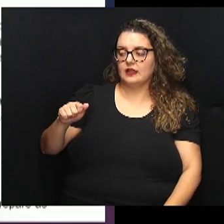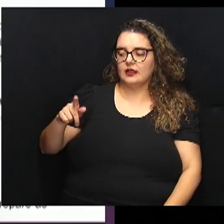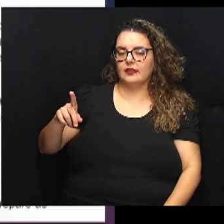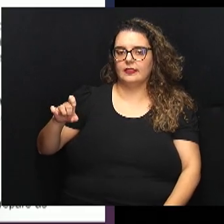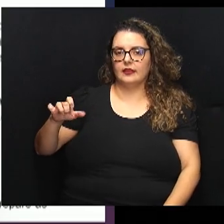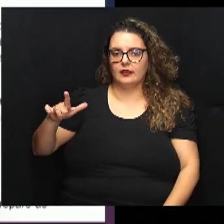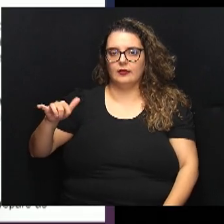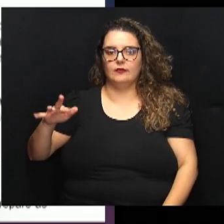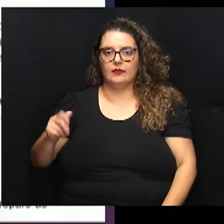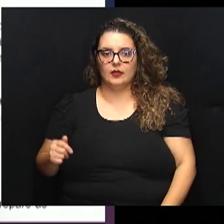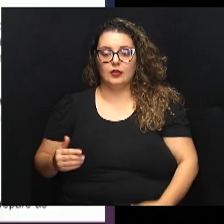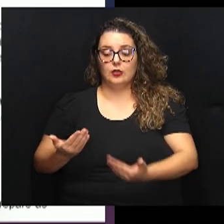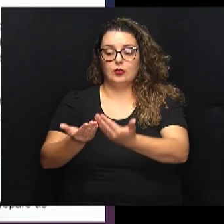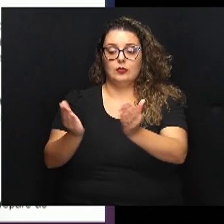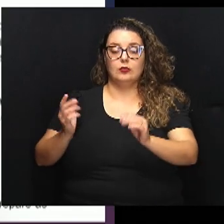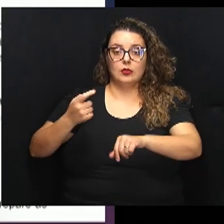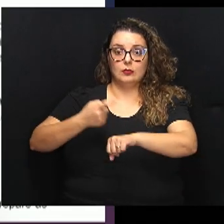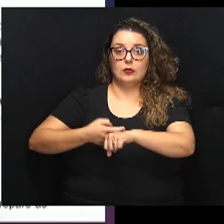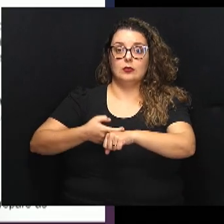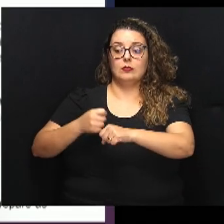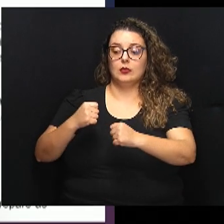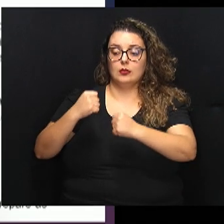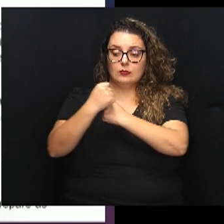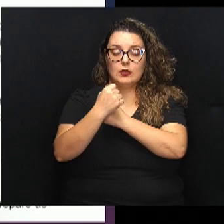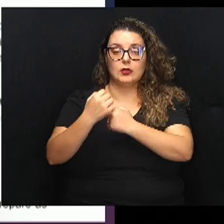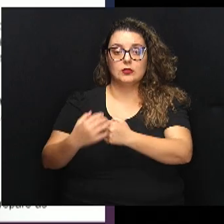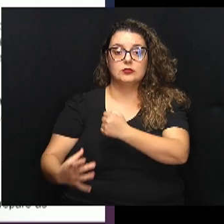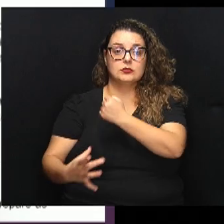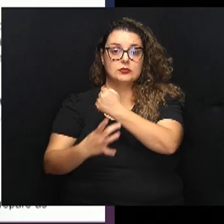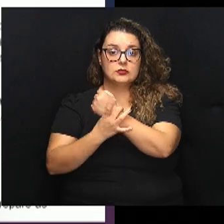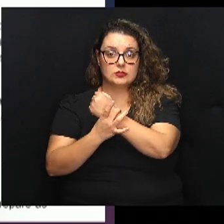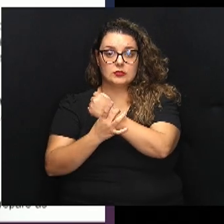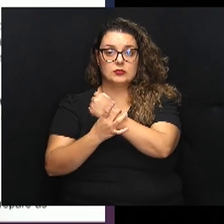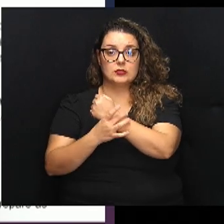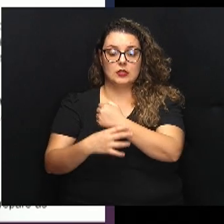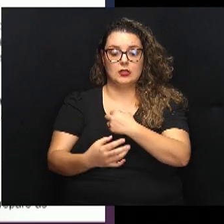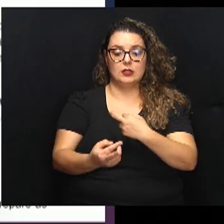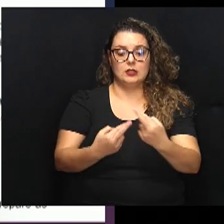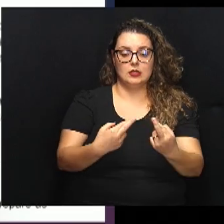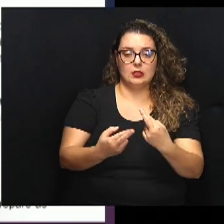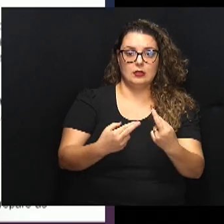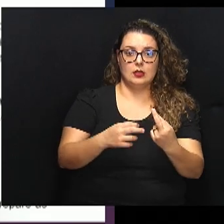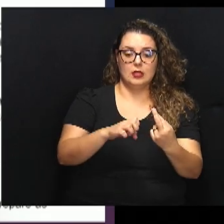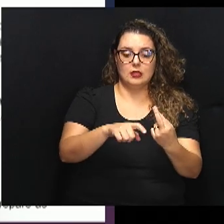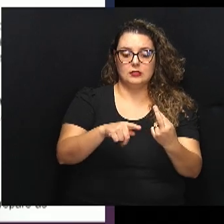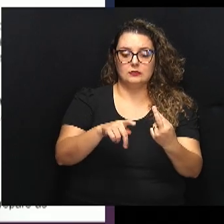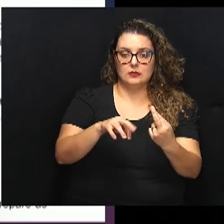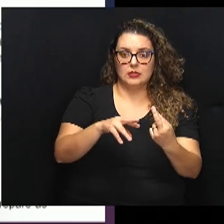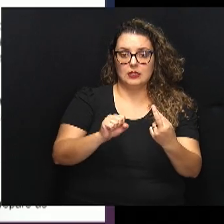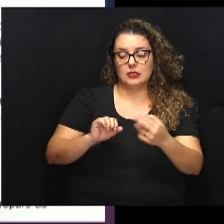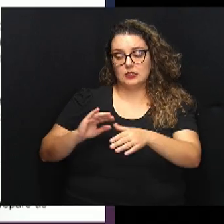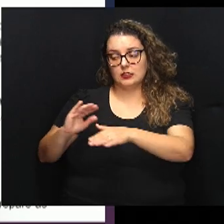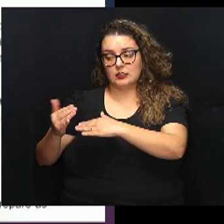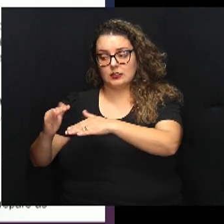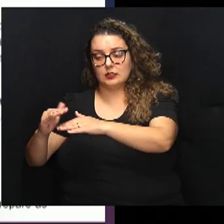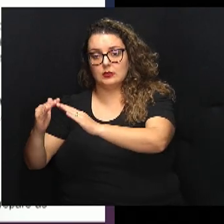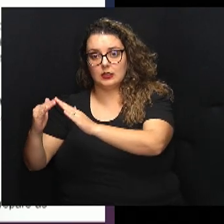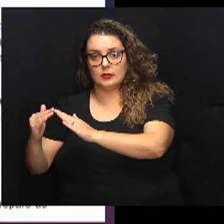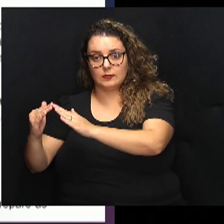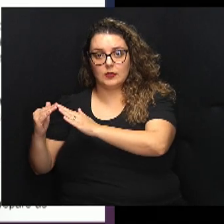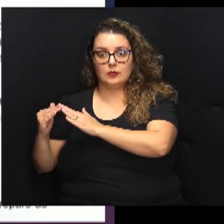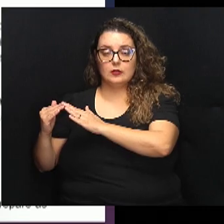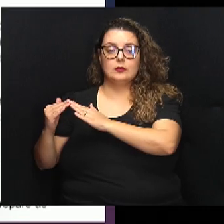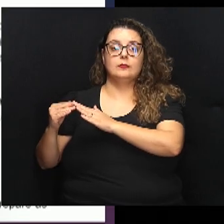que deveria servir como uma barreira de segurança entre a pista expressa e os bairros residenciais,